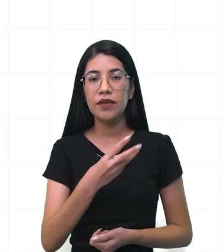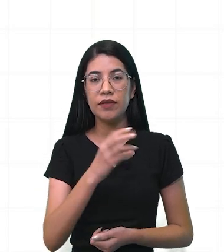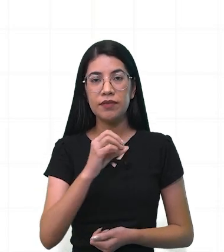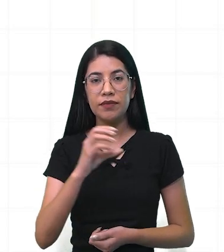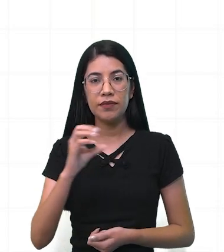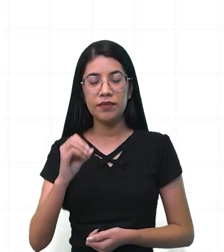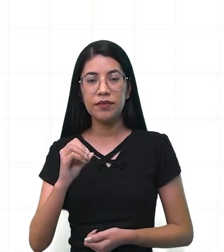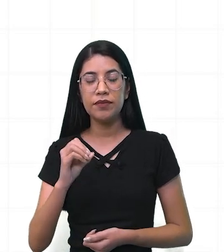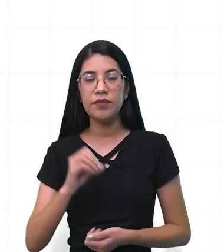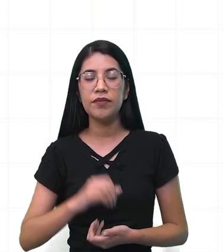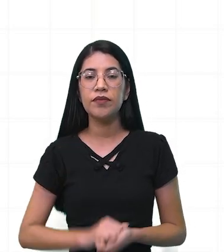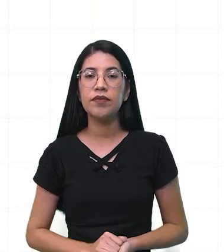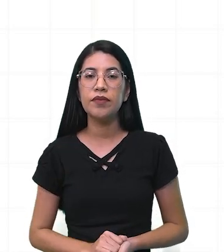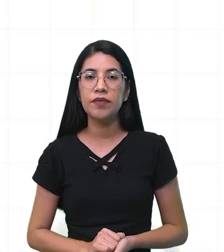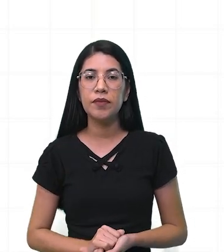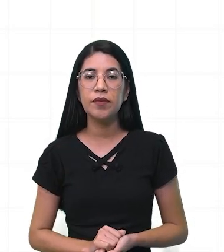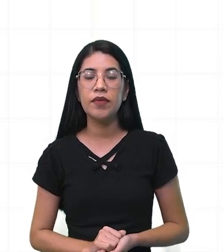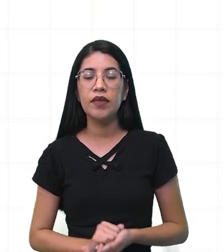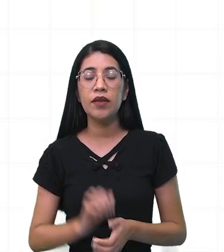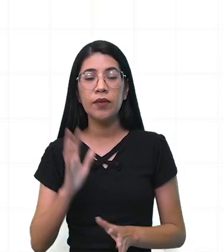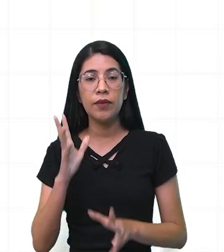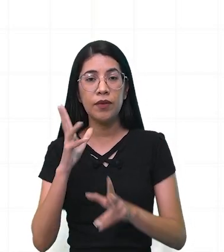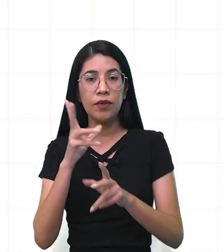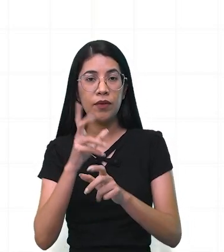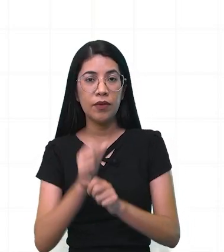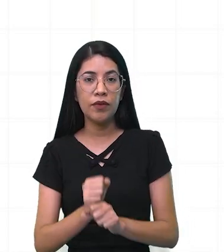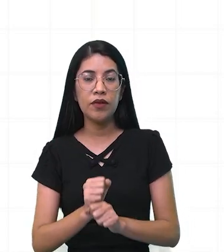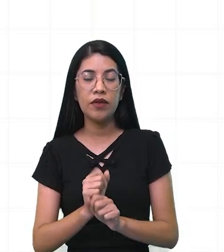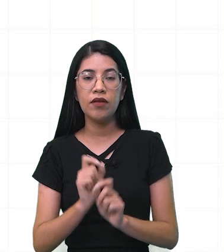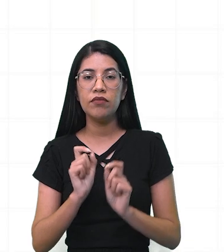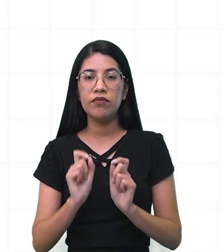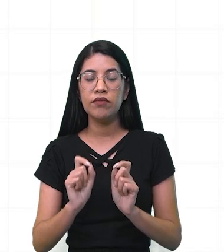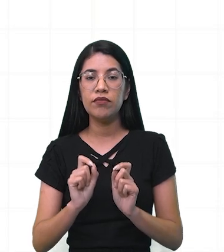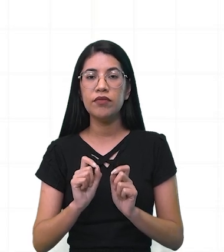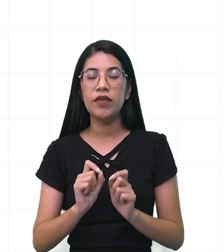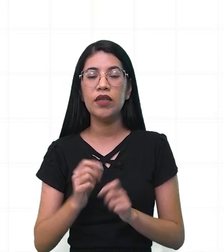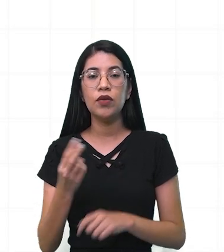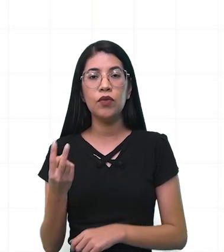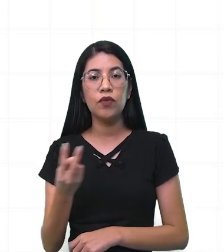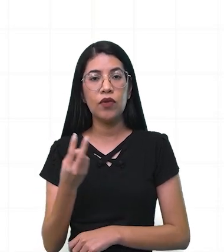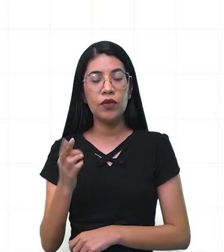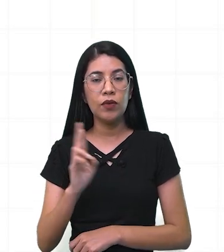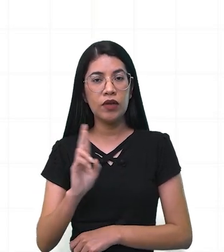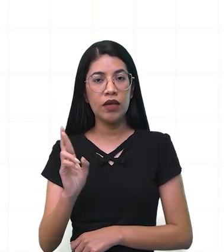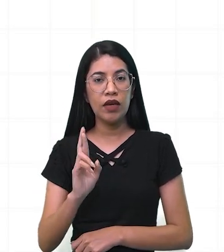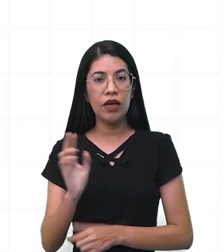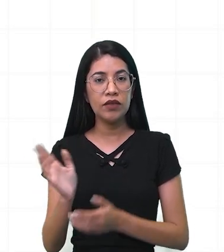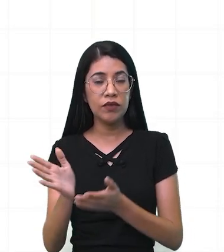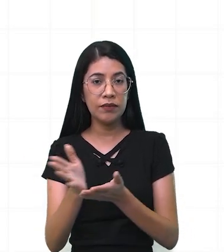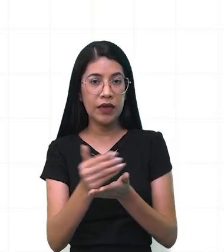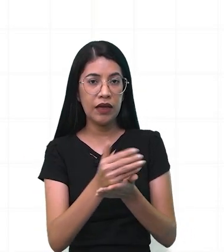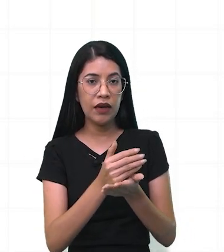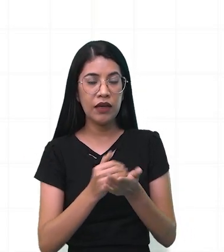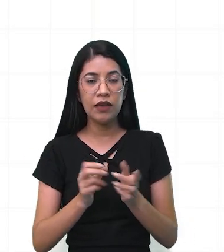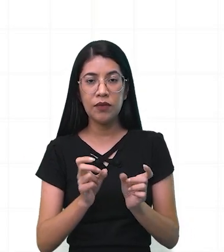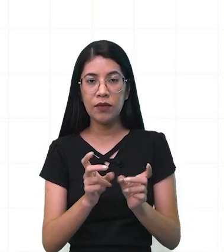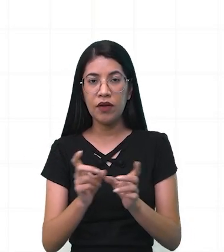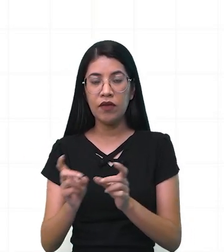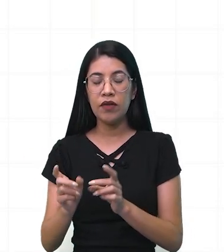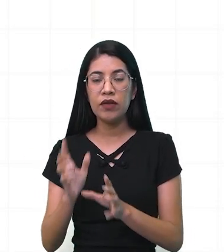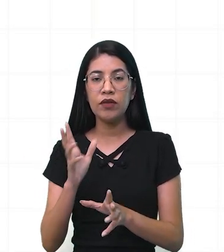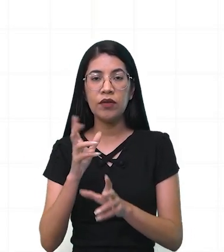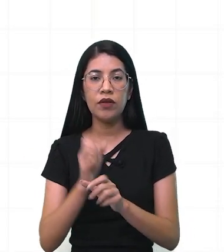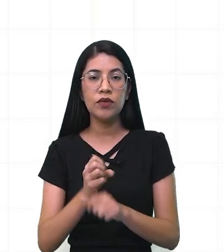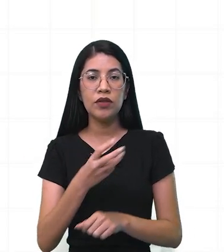300. Então, aqui, ó, o total em reais que foi arrecadado foi um total